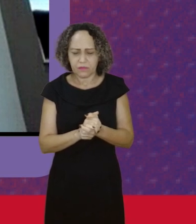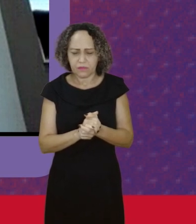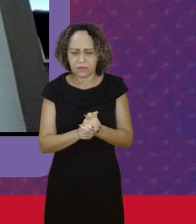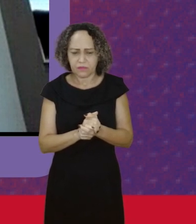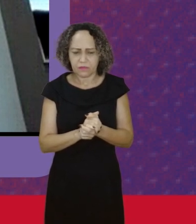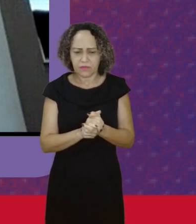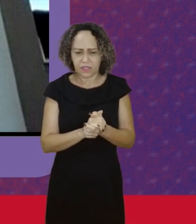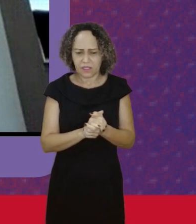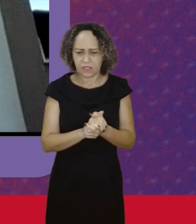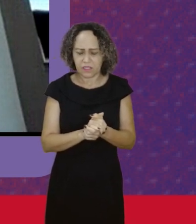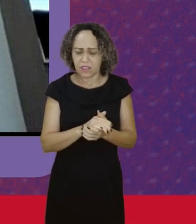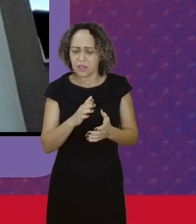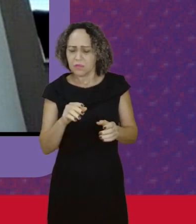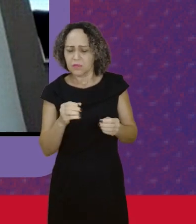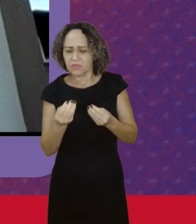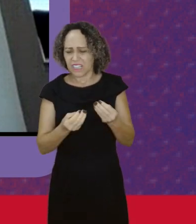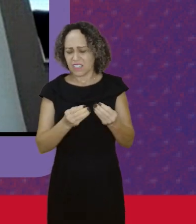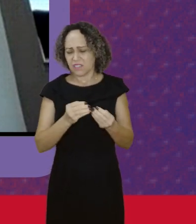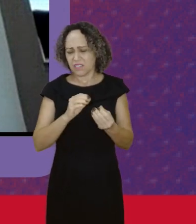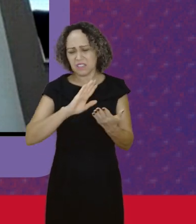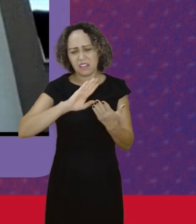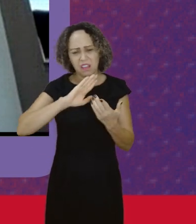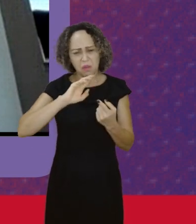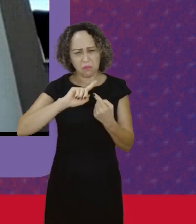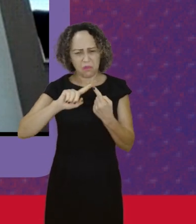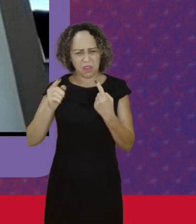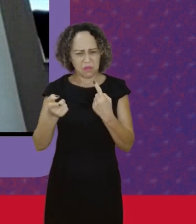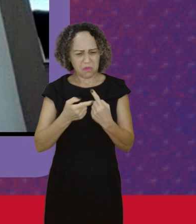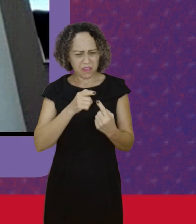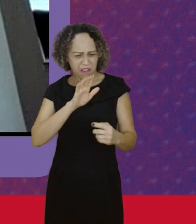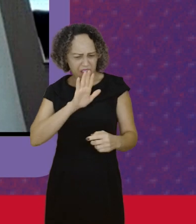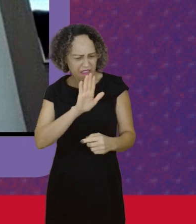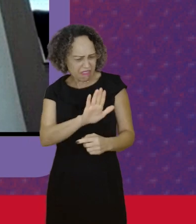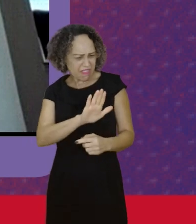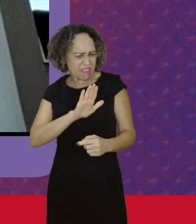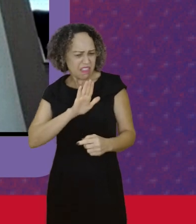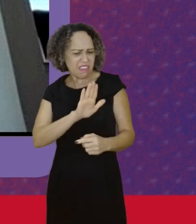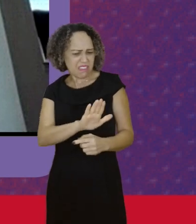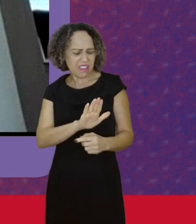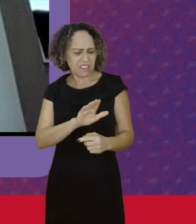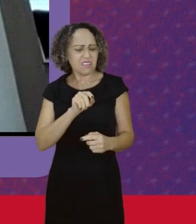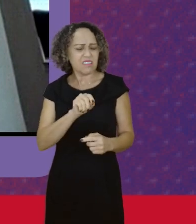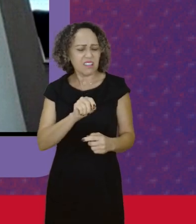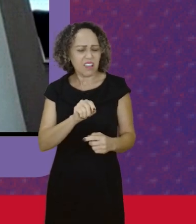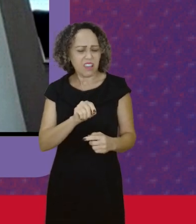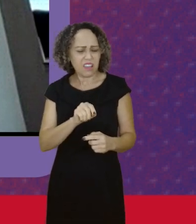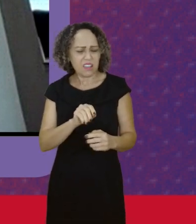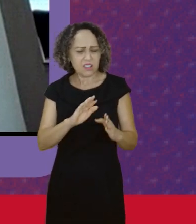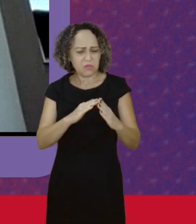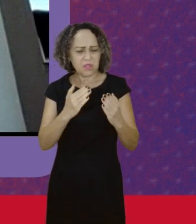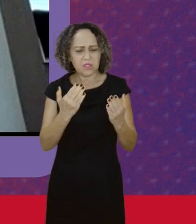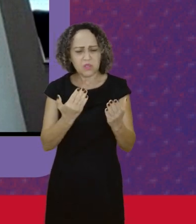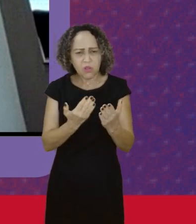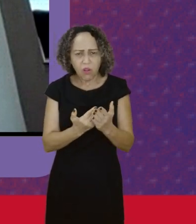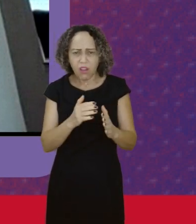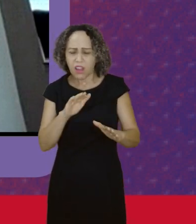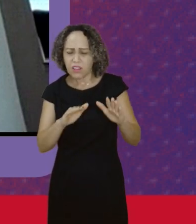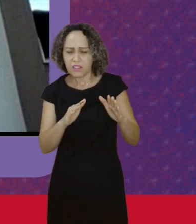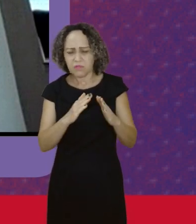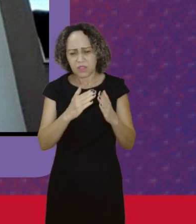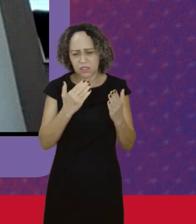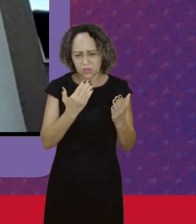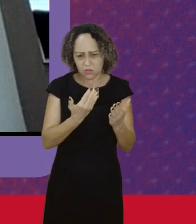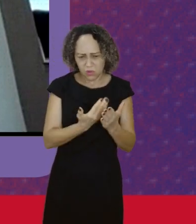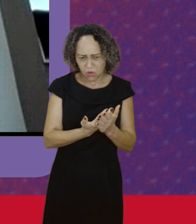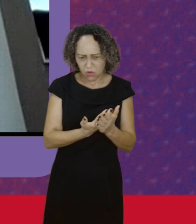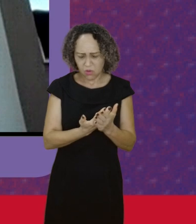dessa ameaça até de silenciamento, né, de uma escola que não